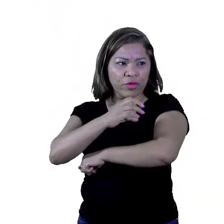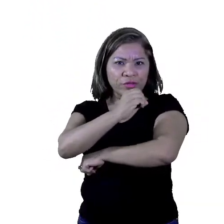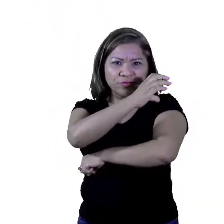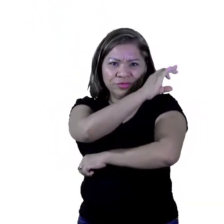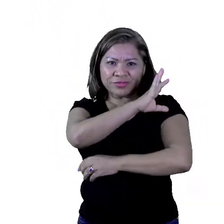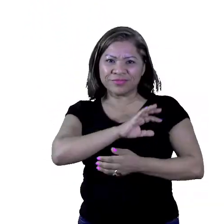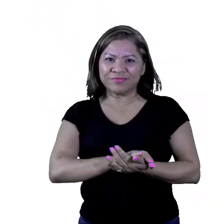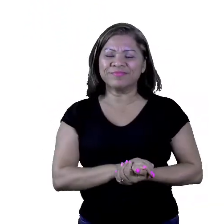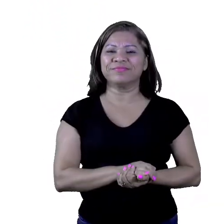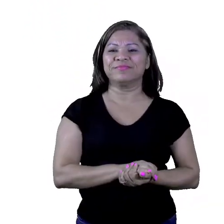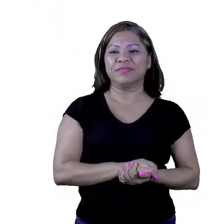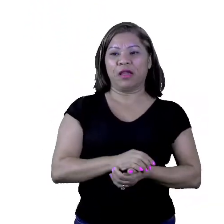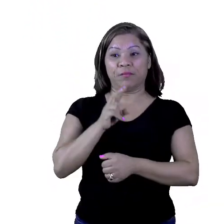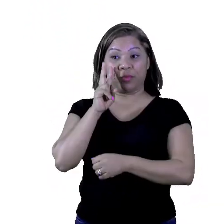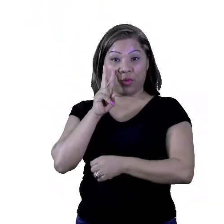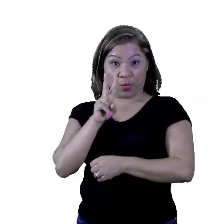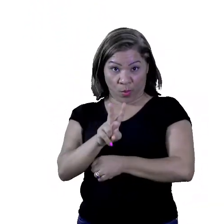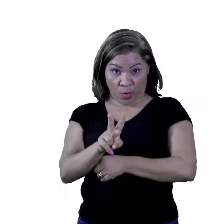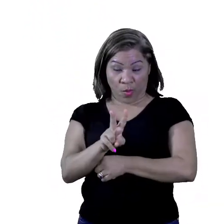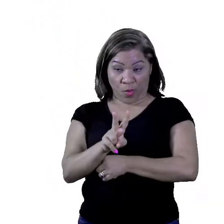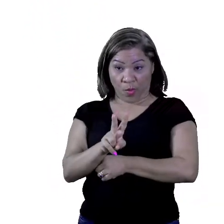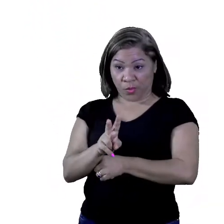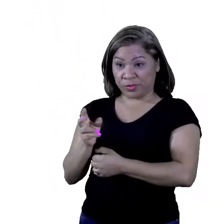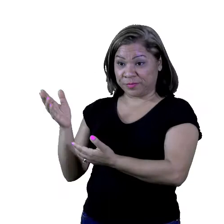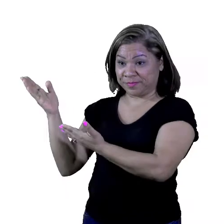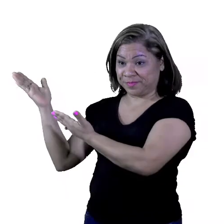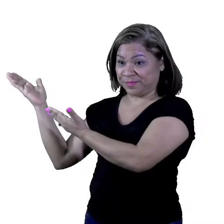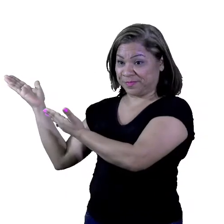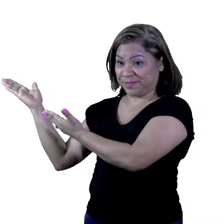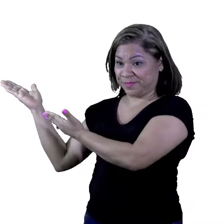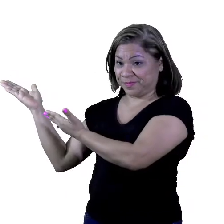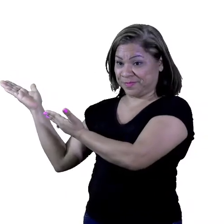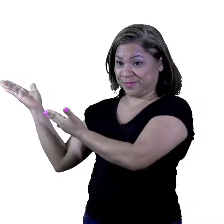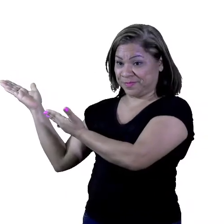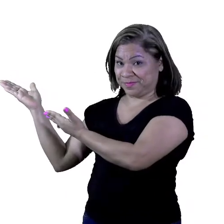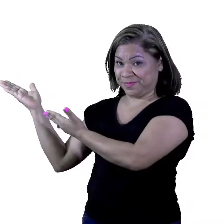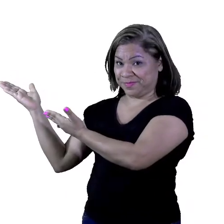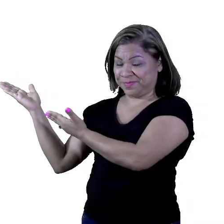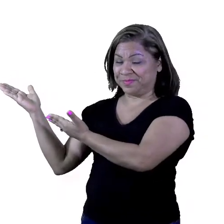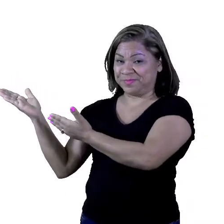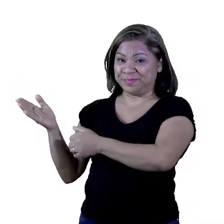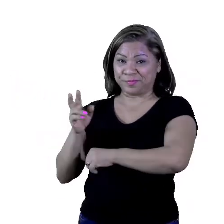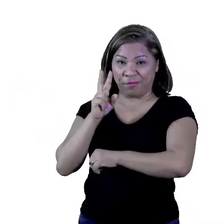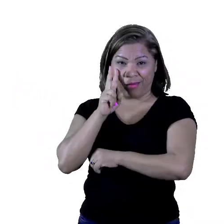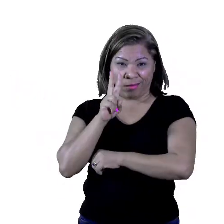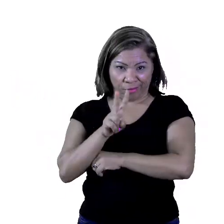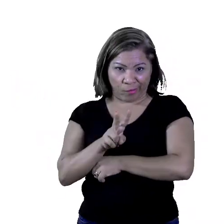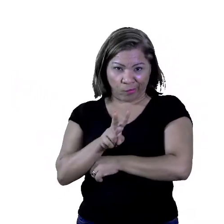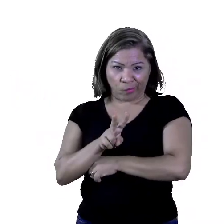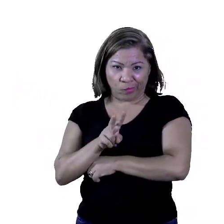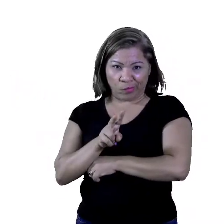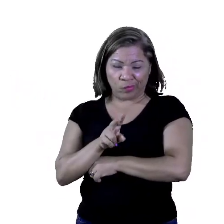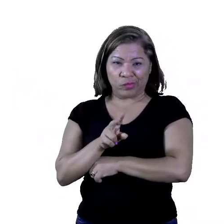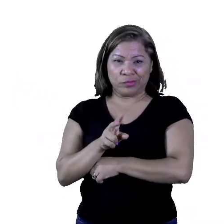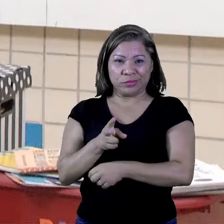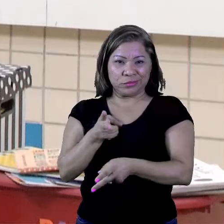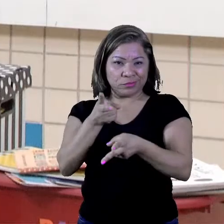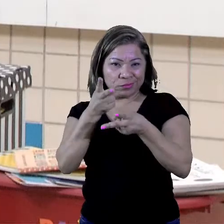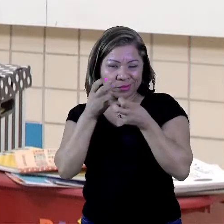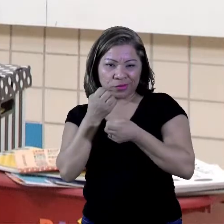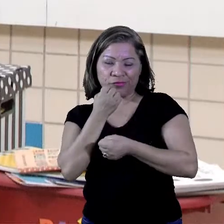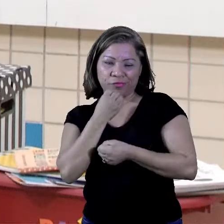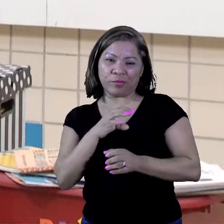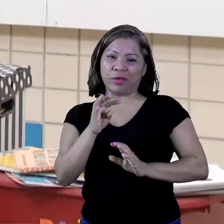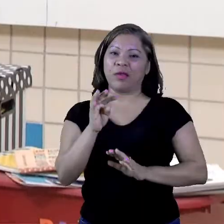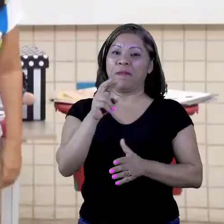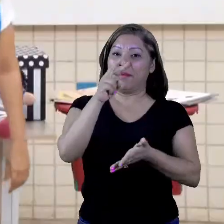nós vamos trabalhar junto um texto. Eu quero que primeiro vocês visualizem essa imagem, olha, observa bem para a gente ler o texto,